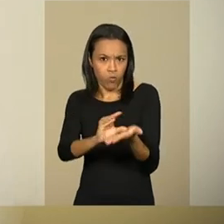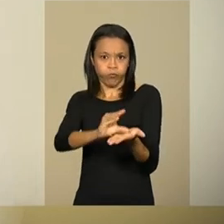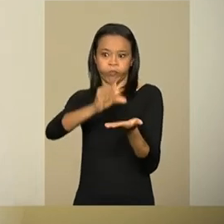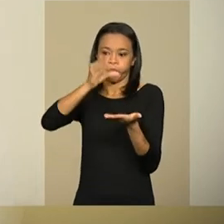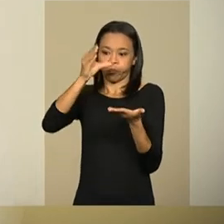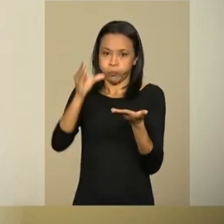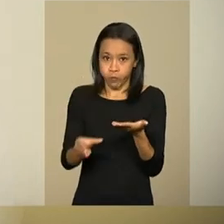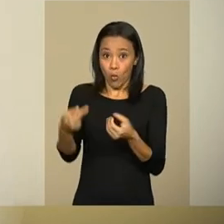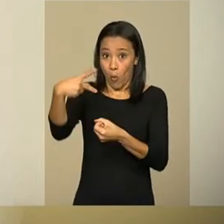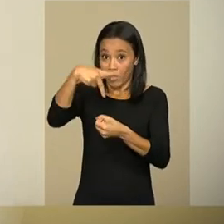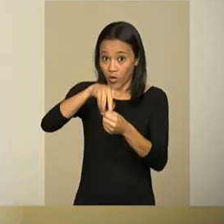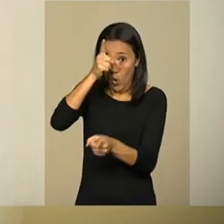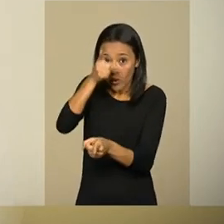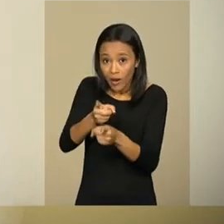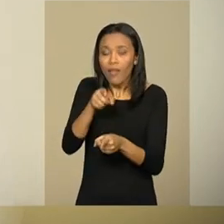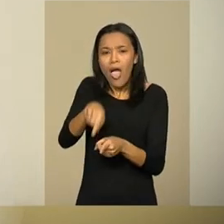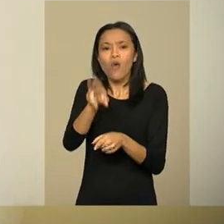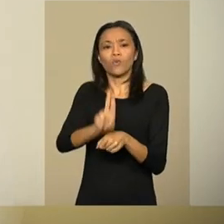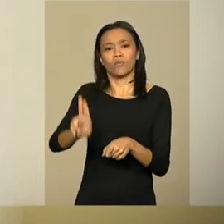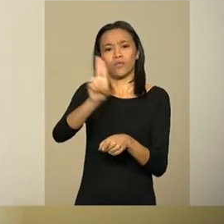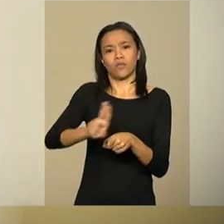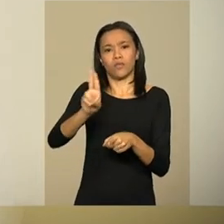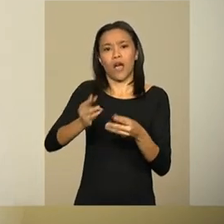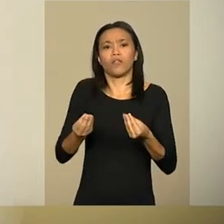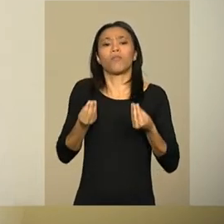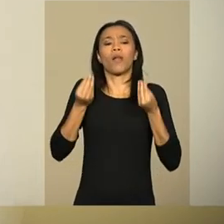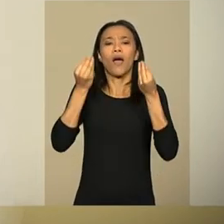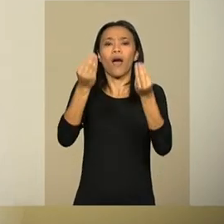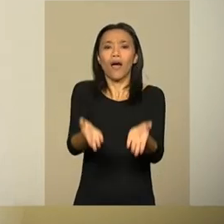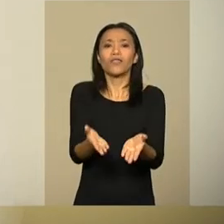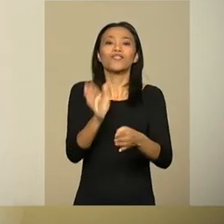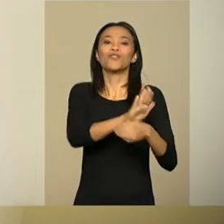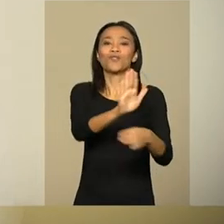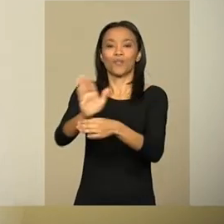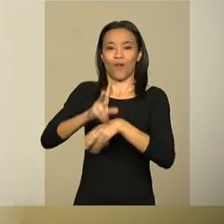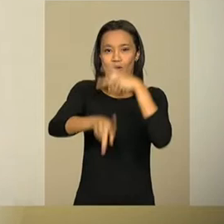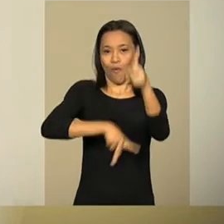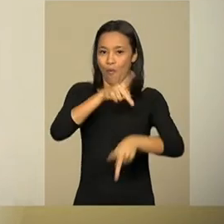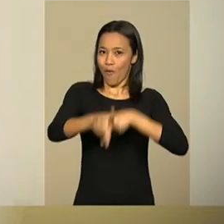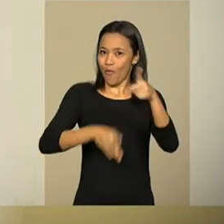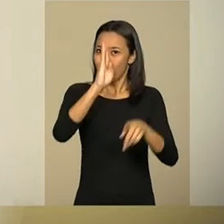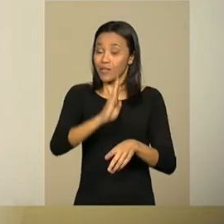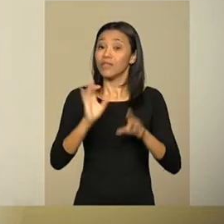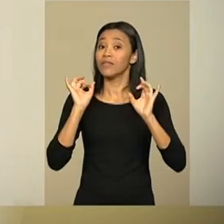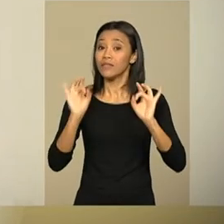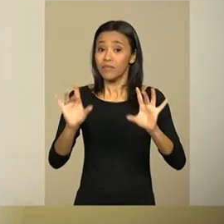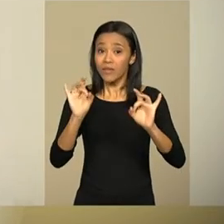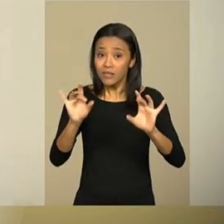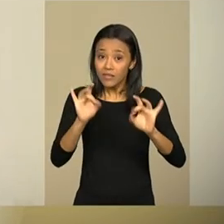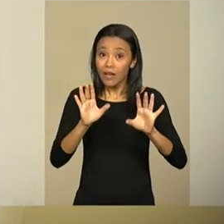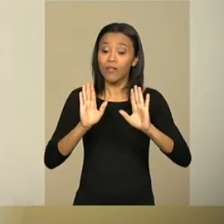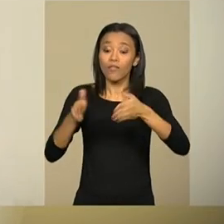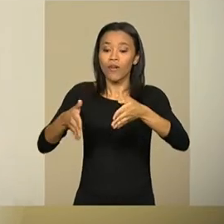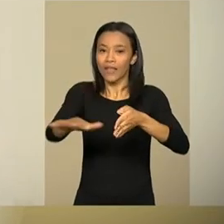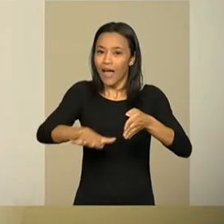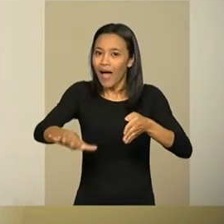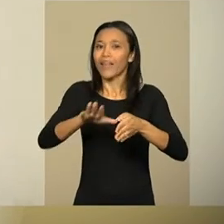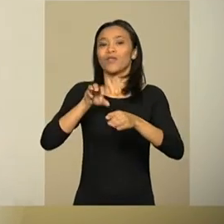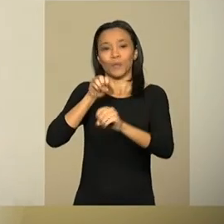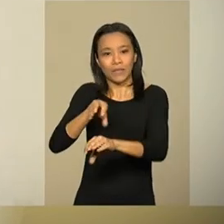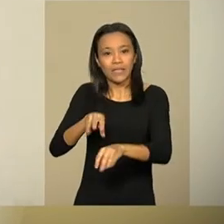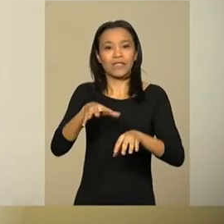recursos do Petróleo seja um benefício de todo o povo brasileiro em especial nas áreas da educação